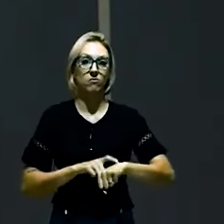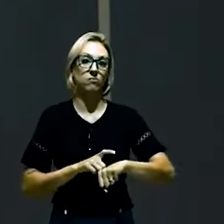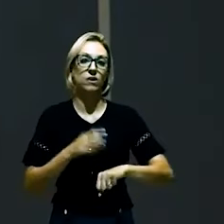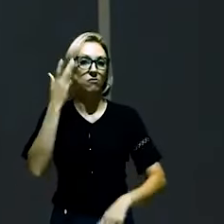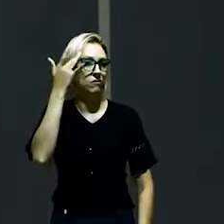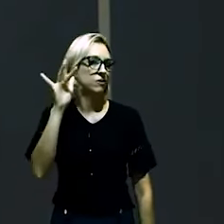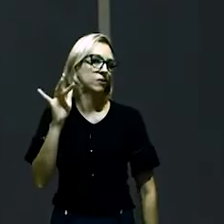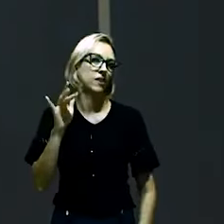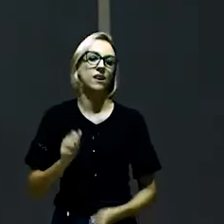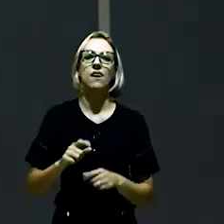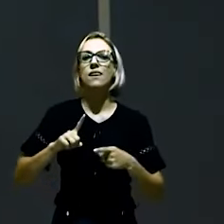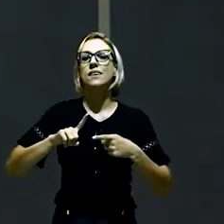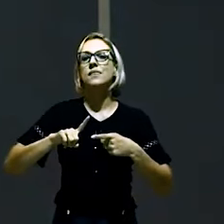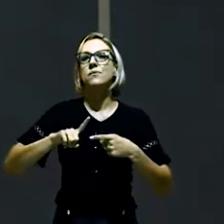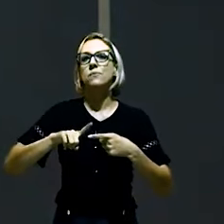para a gente.